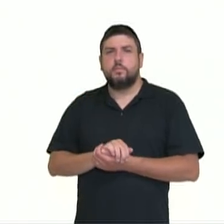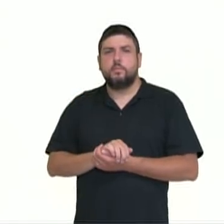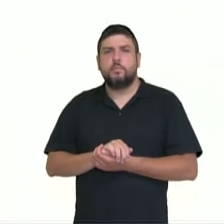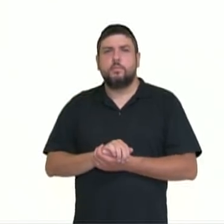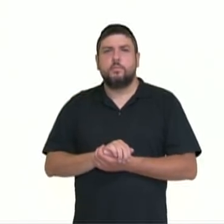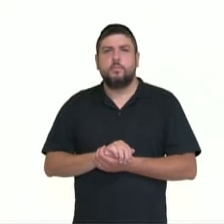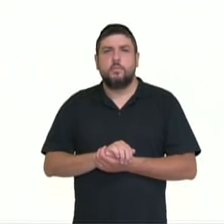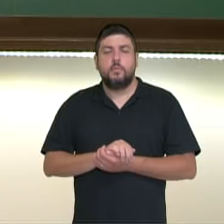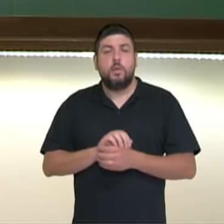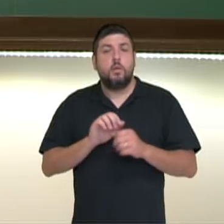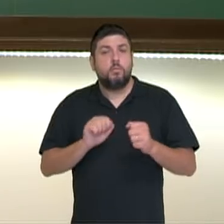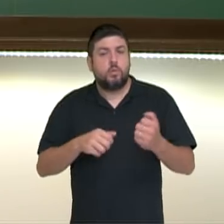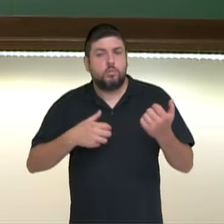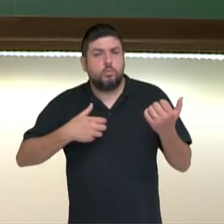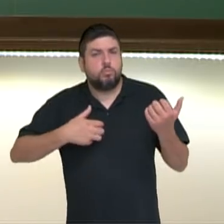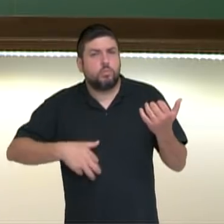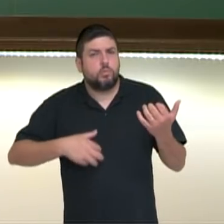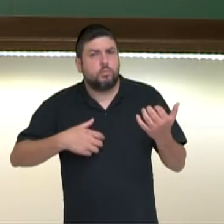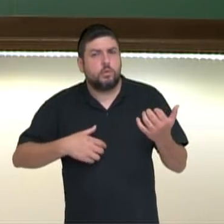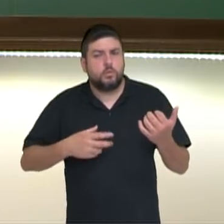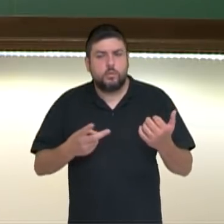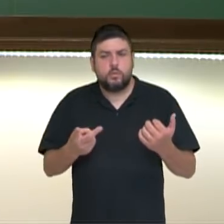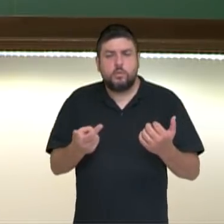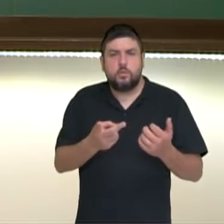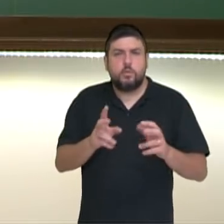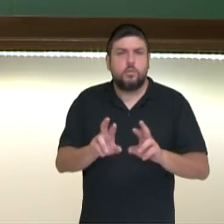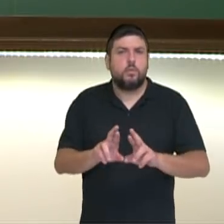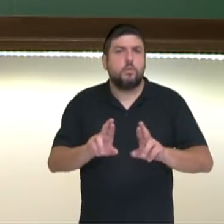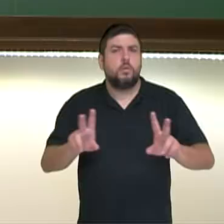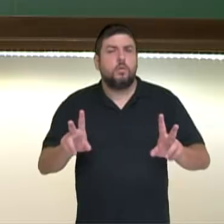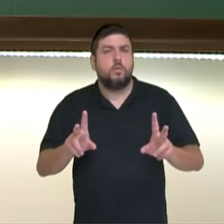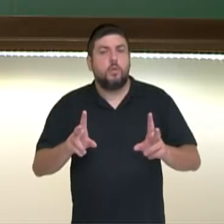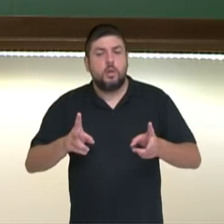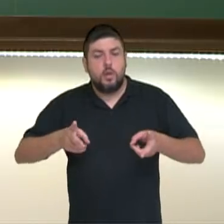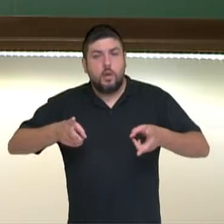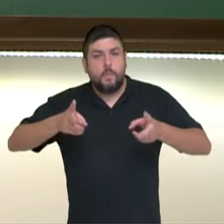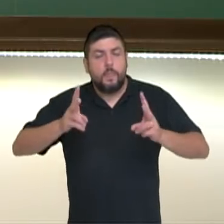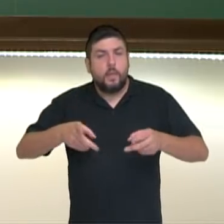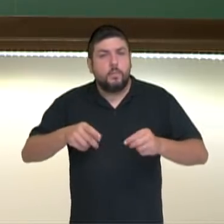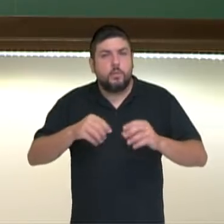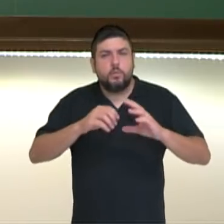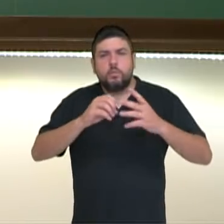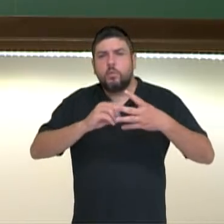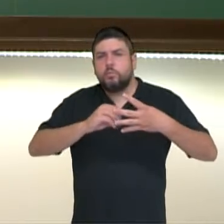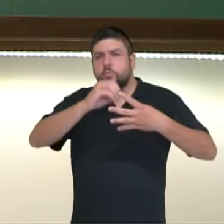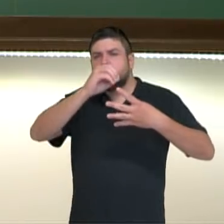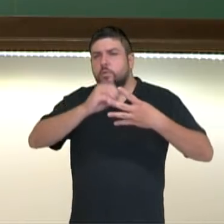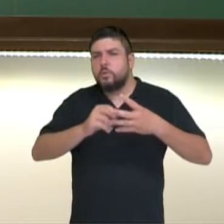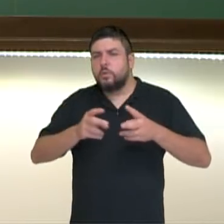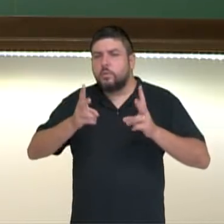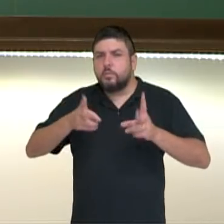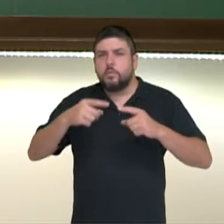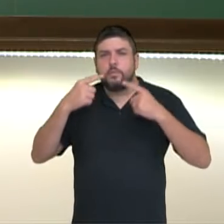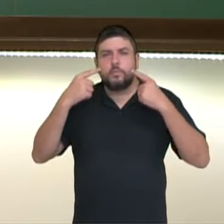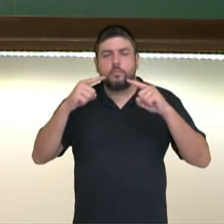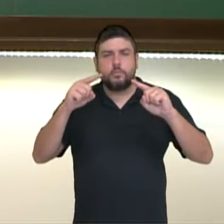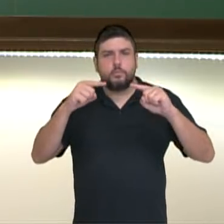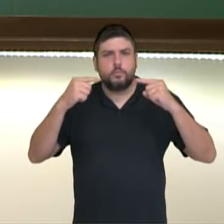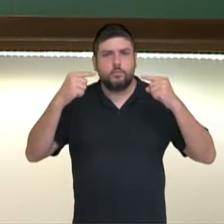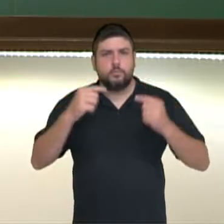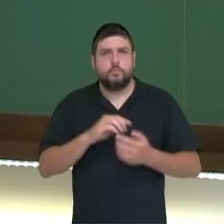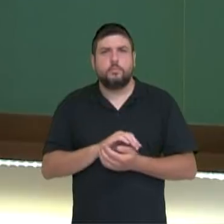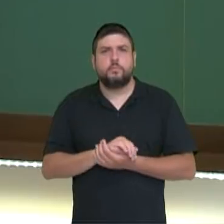dois instrumentos diferentes tocando a mesma nota, a mesma melodia, não é mesmo?